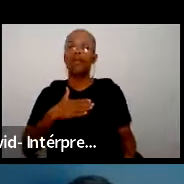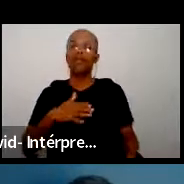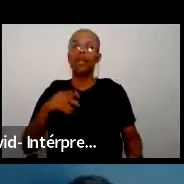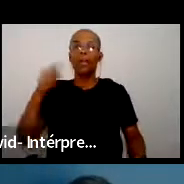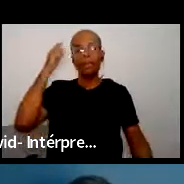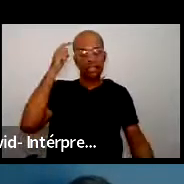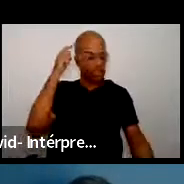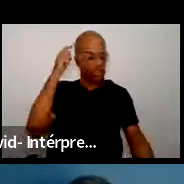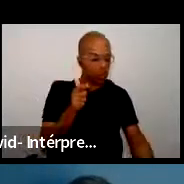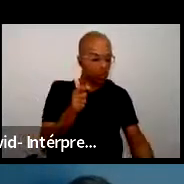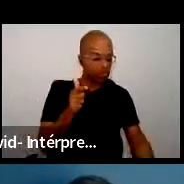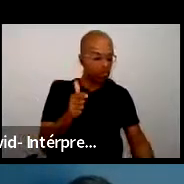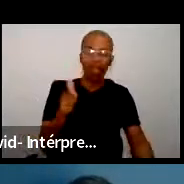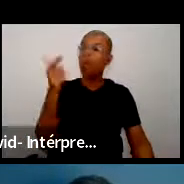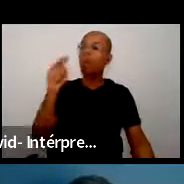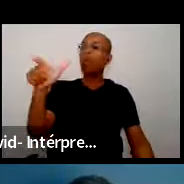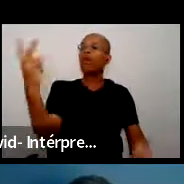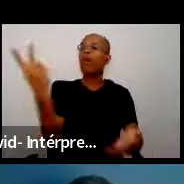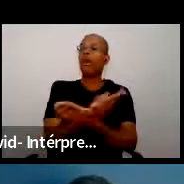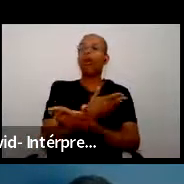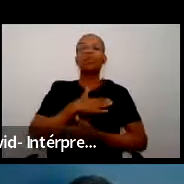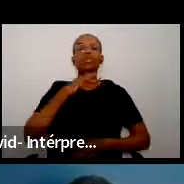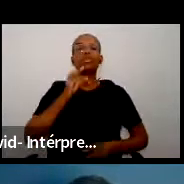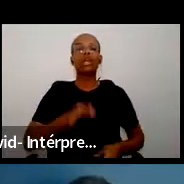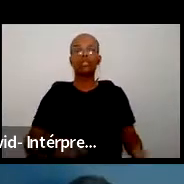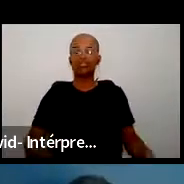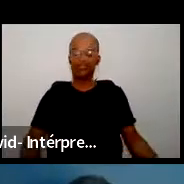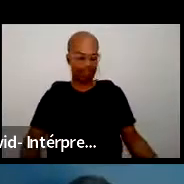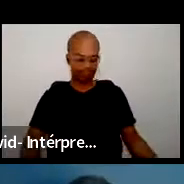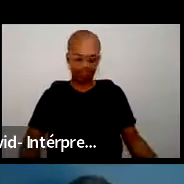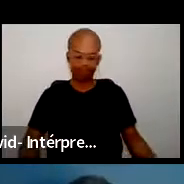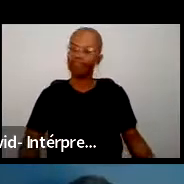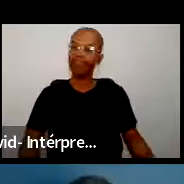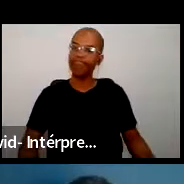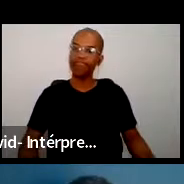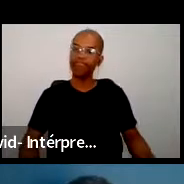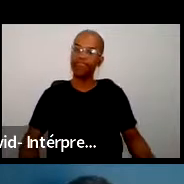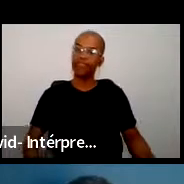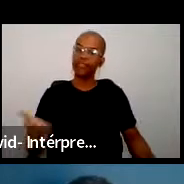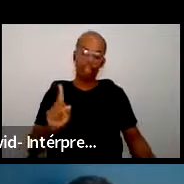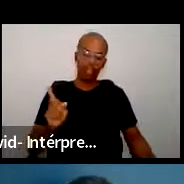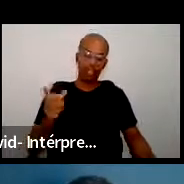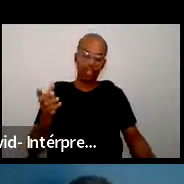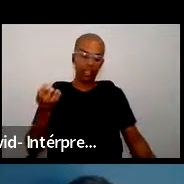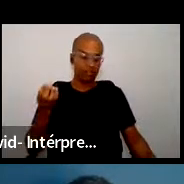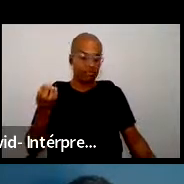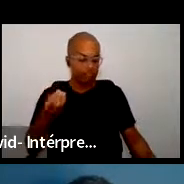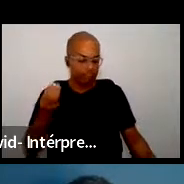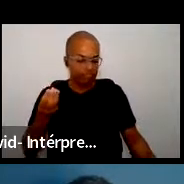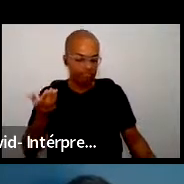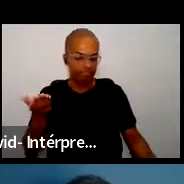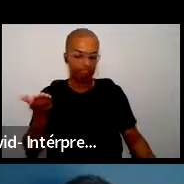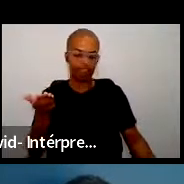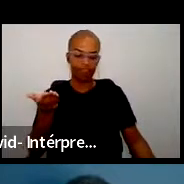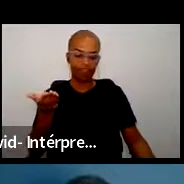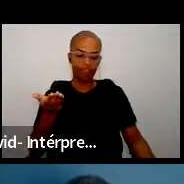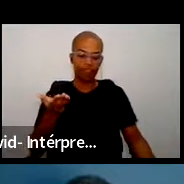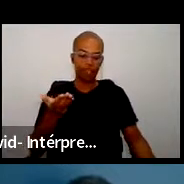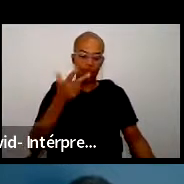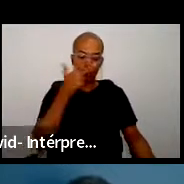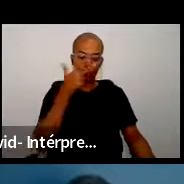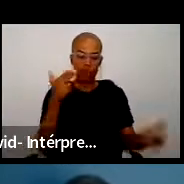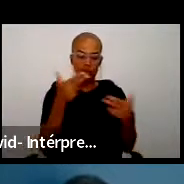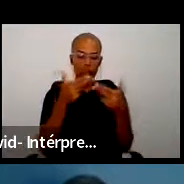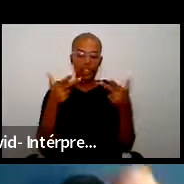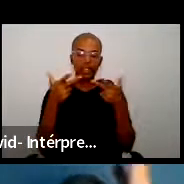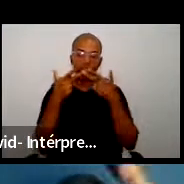é o outro que está errado, é você que está certo, né? E eu acho que uma coisa que o